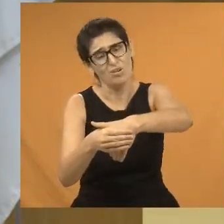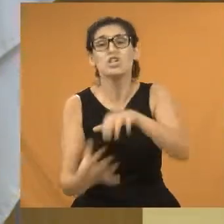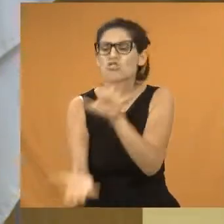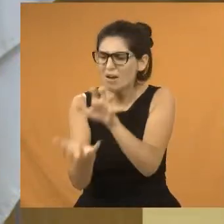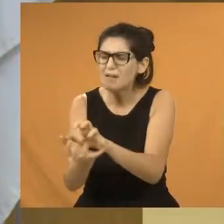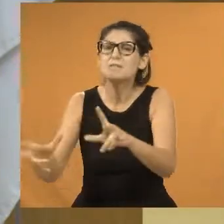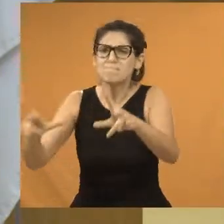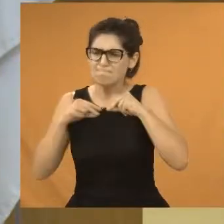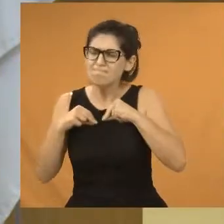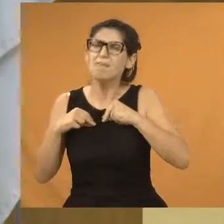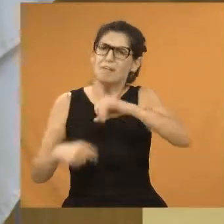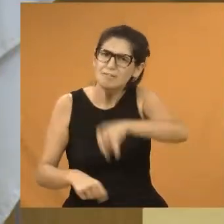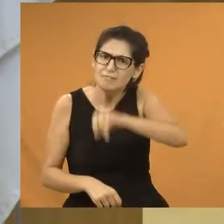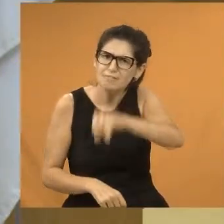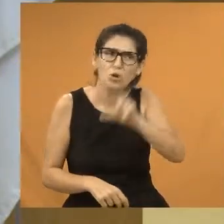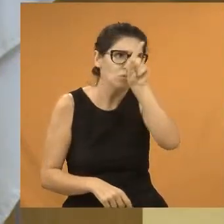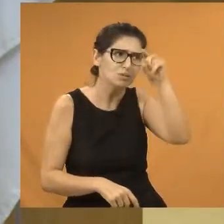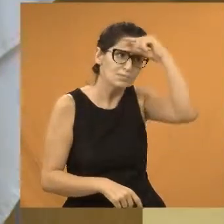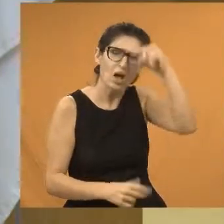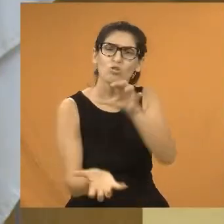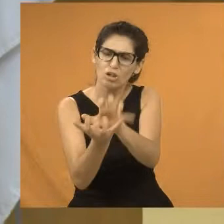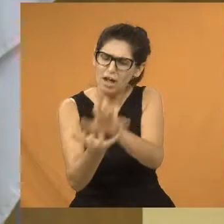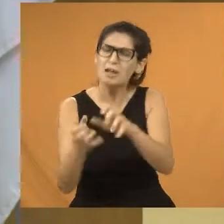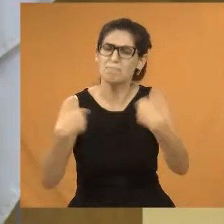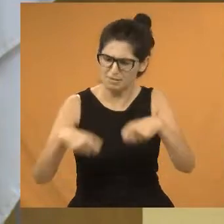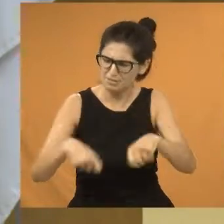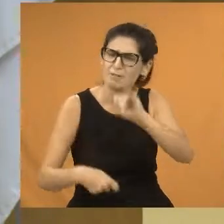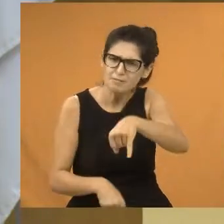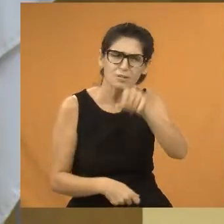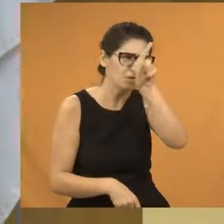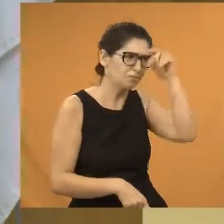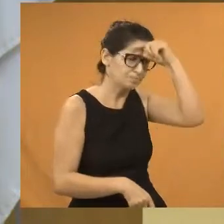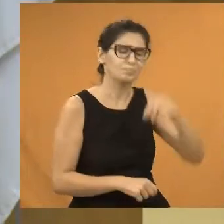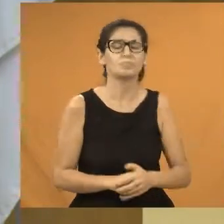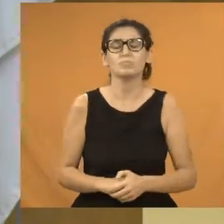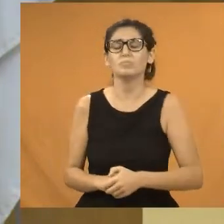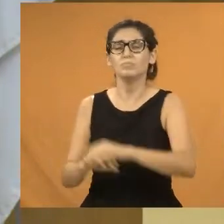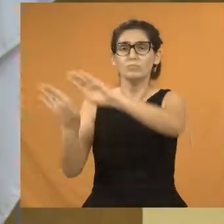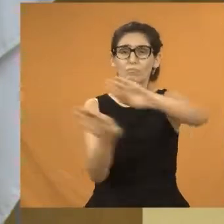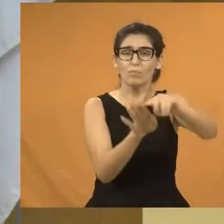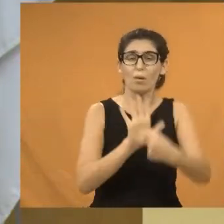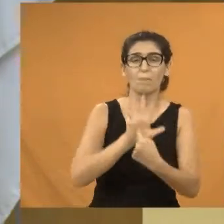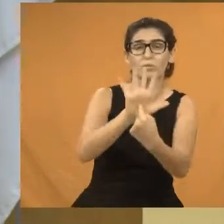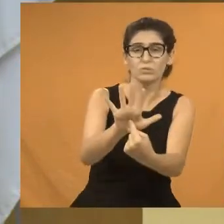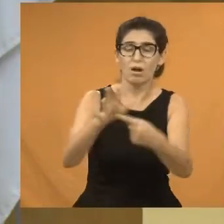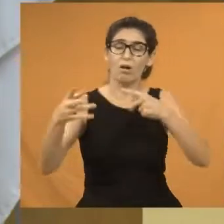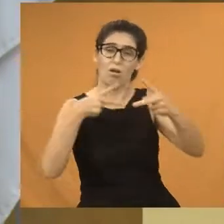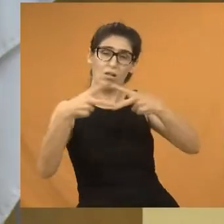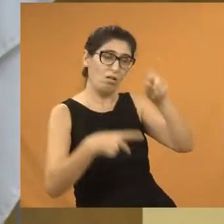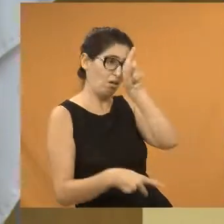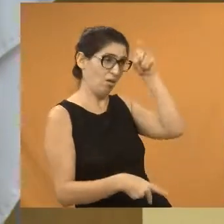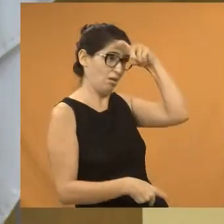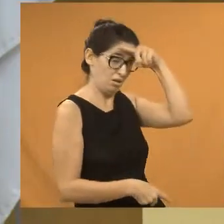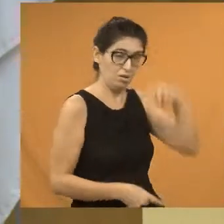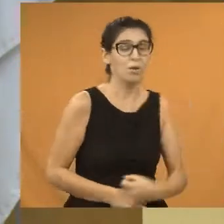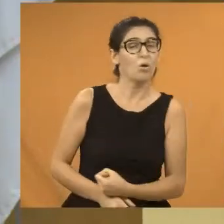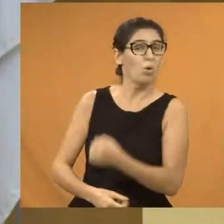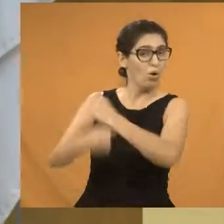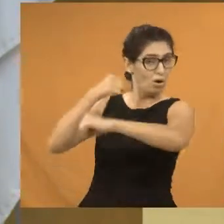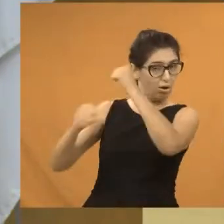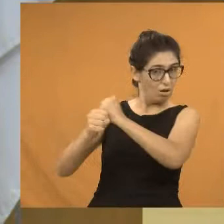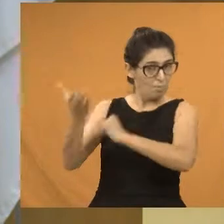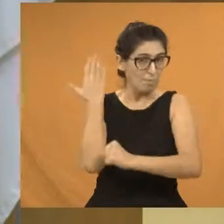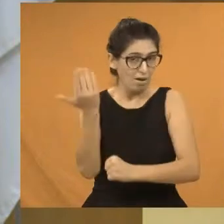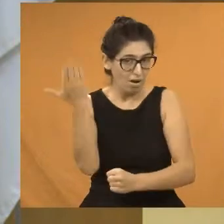um hospital regional. Só para dar os dados do Hospital Regional de São José aqui, quero mostrar alguns dados. Nesse último ano de